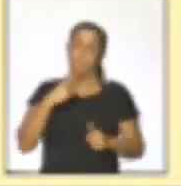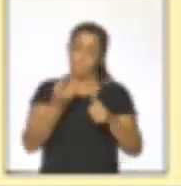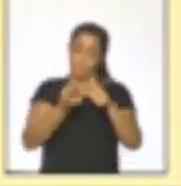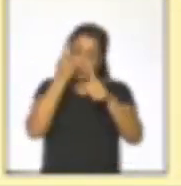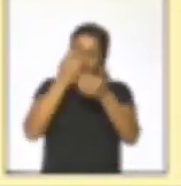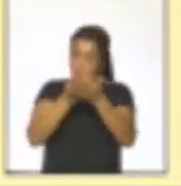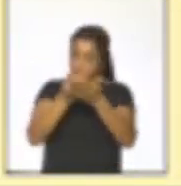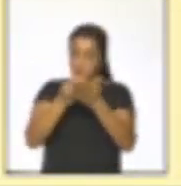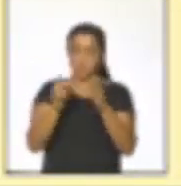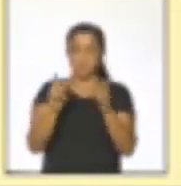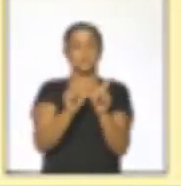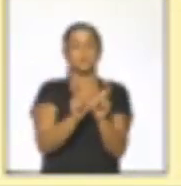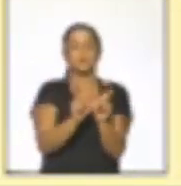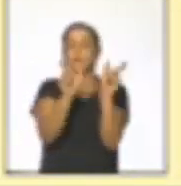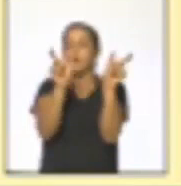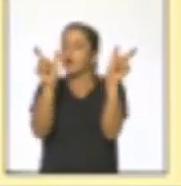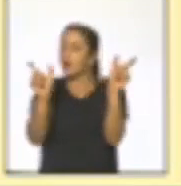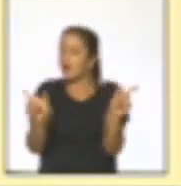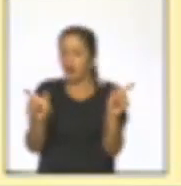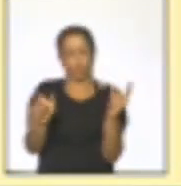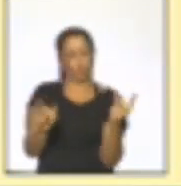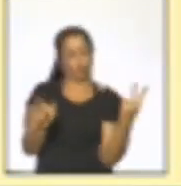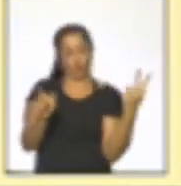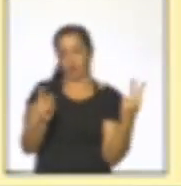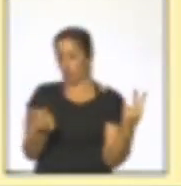separar sempre de 2 em 2.